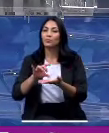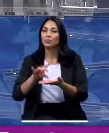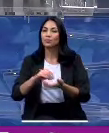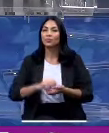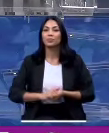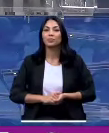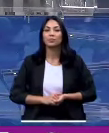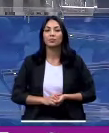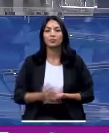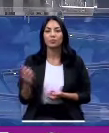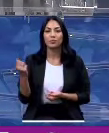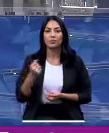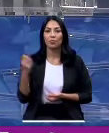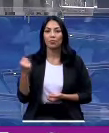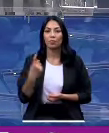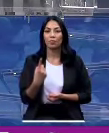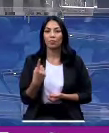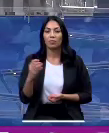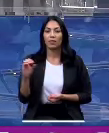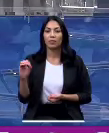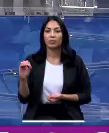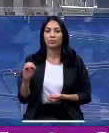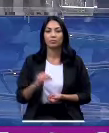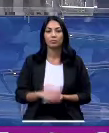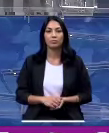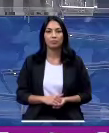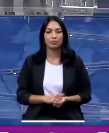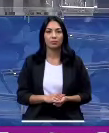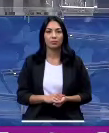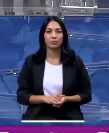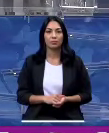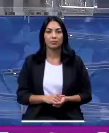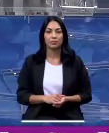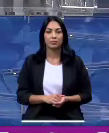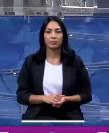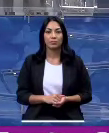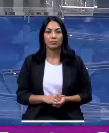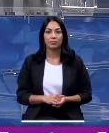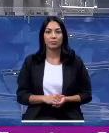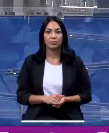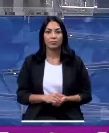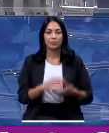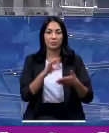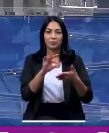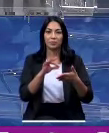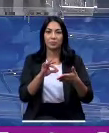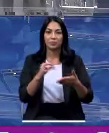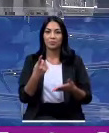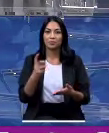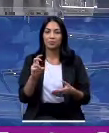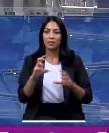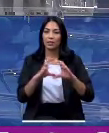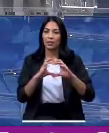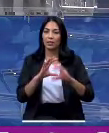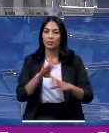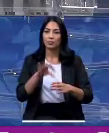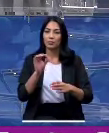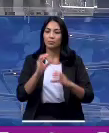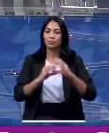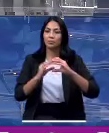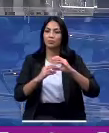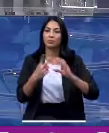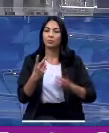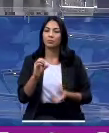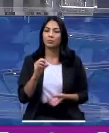Fácil. Bola branca, número 10. Branca, 10. Vamos conferir os 15 números sorteados no